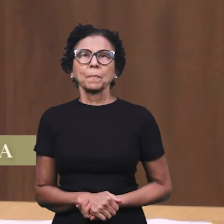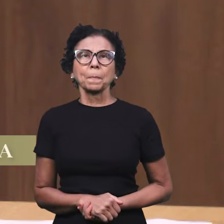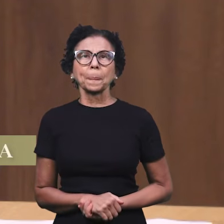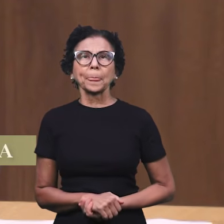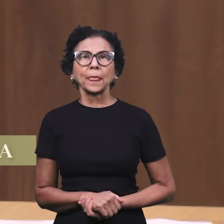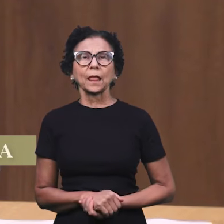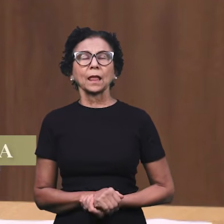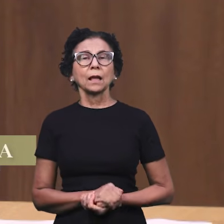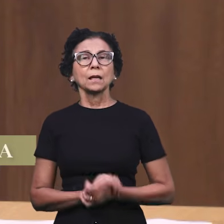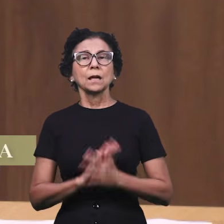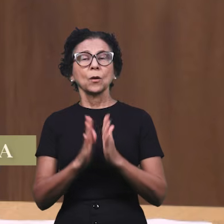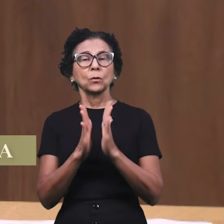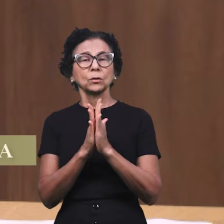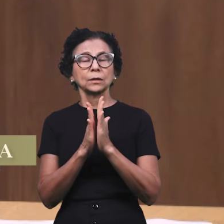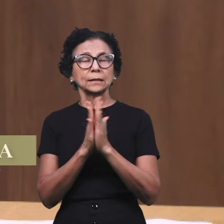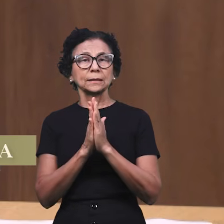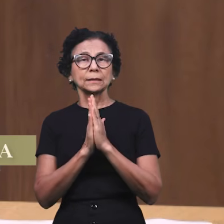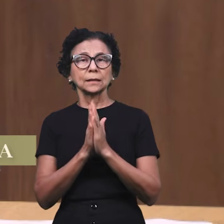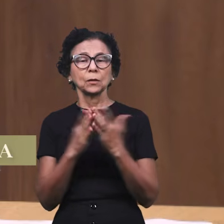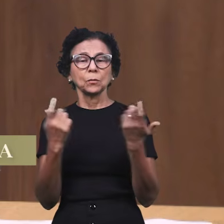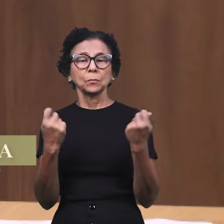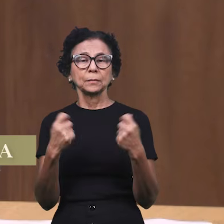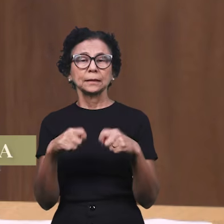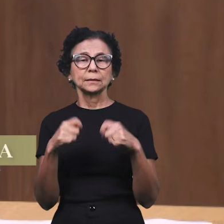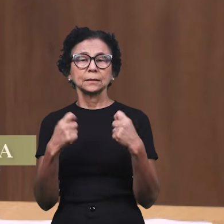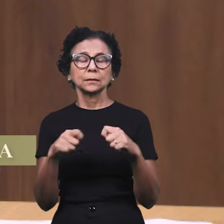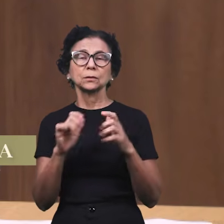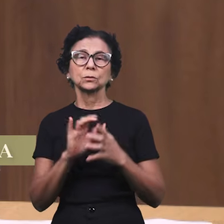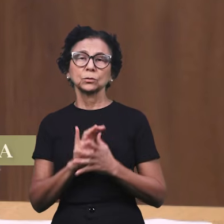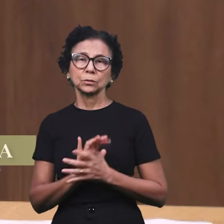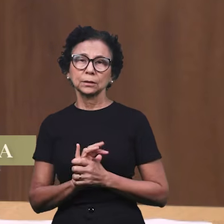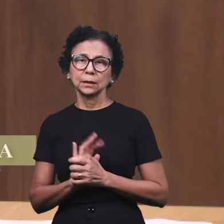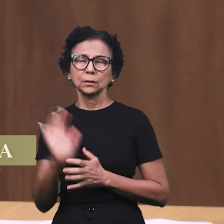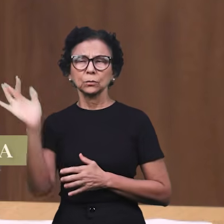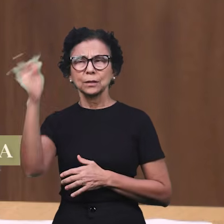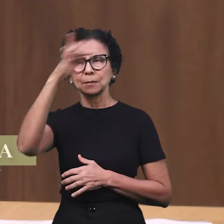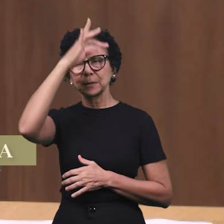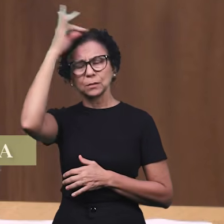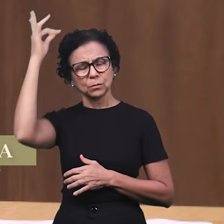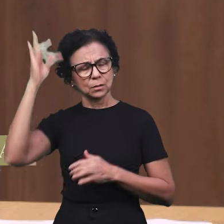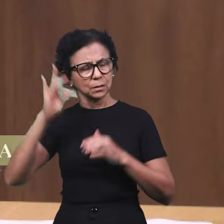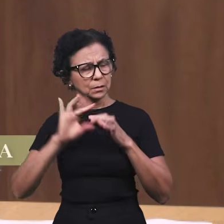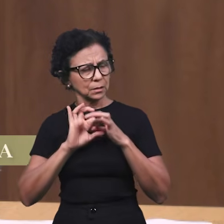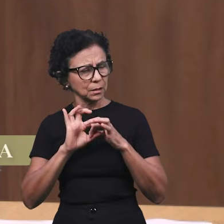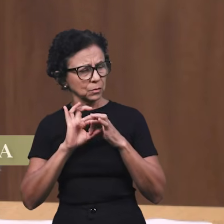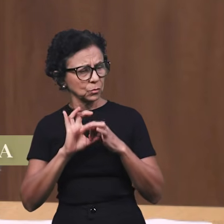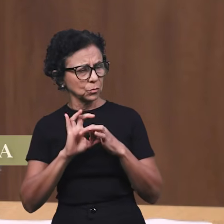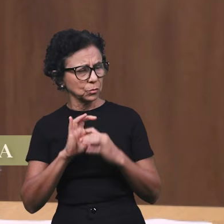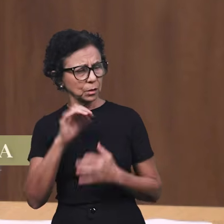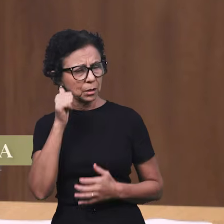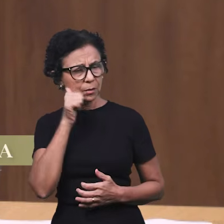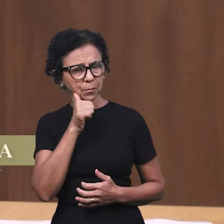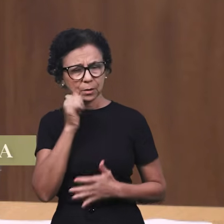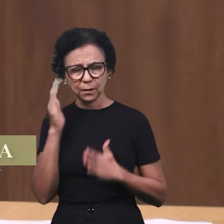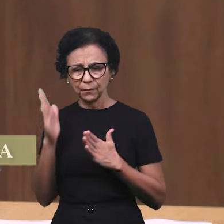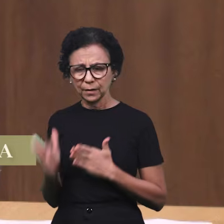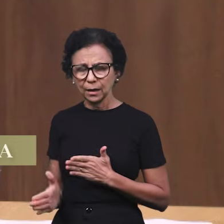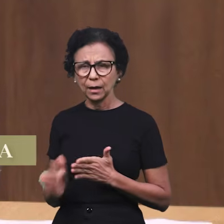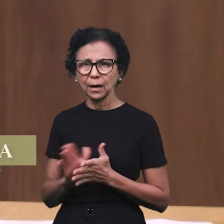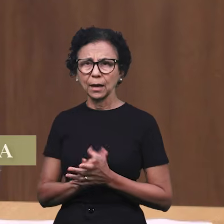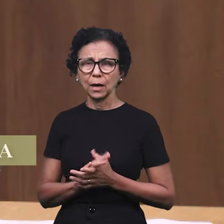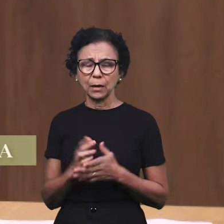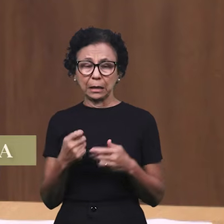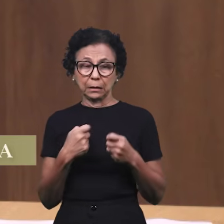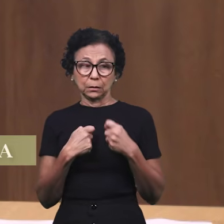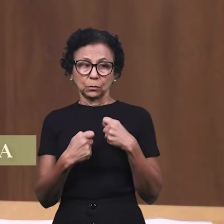conhecemos, né, a composição, é benigno, é fiel, ela tem o domínio próprio, né? Então, como